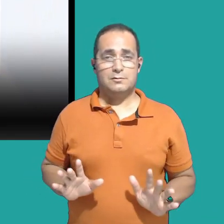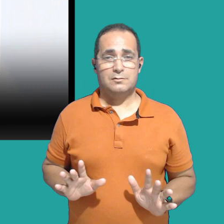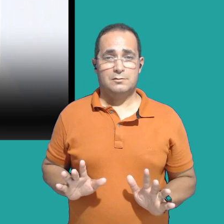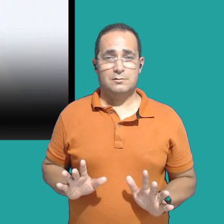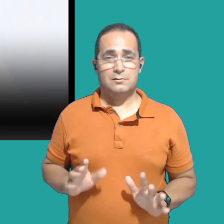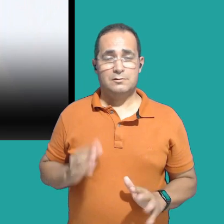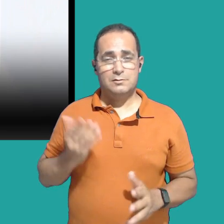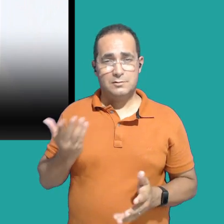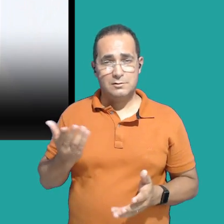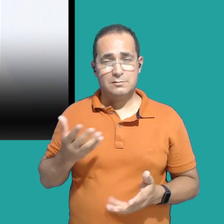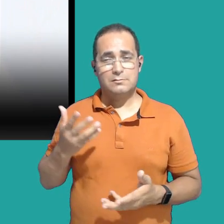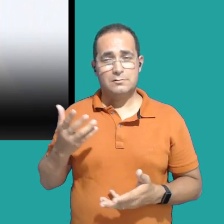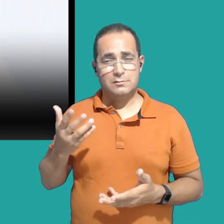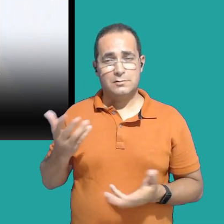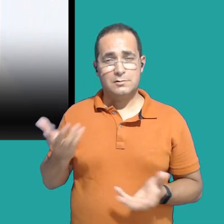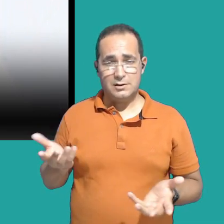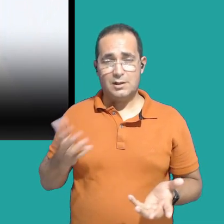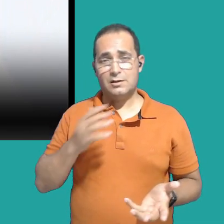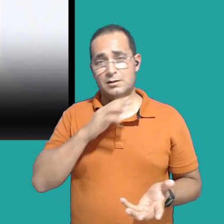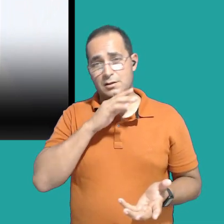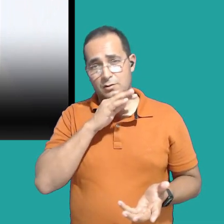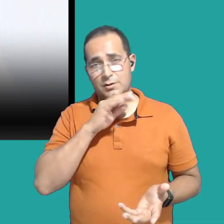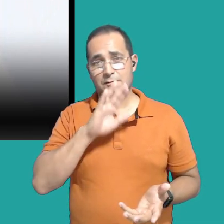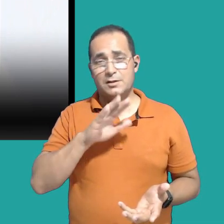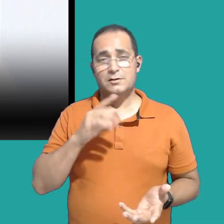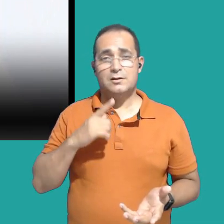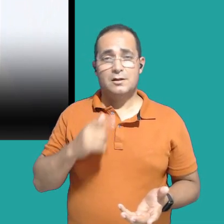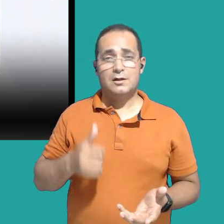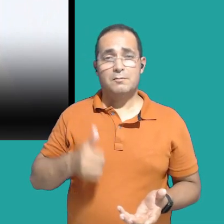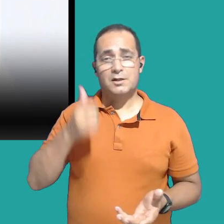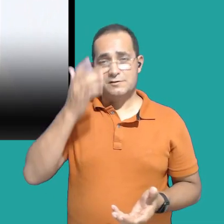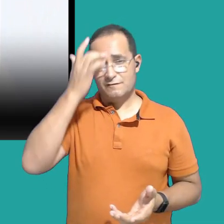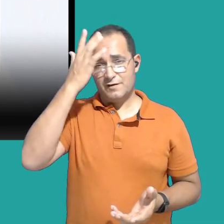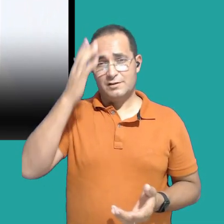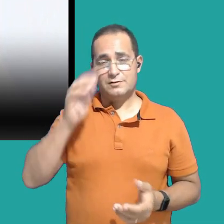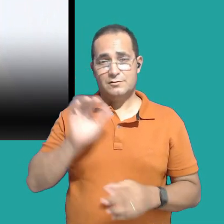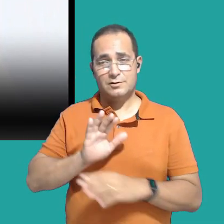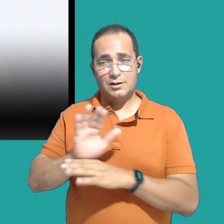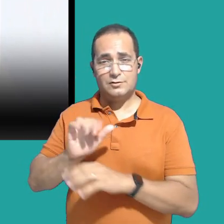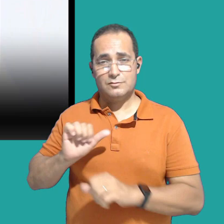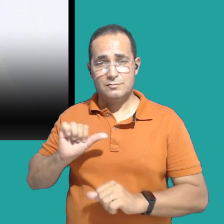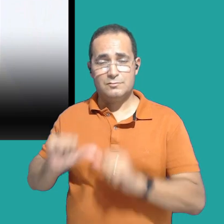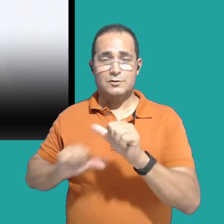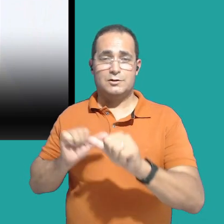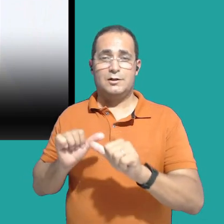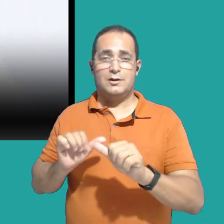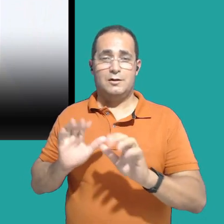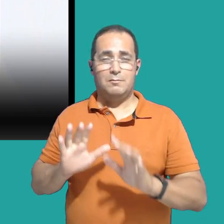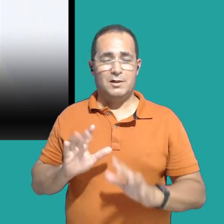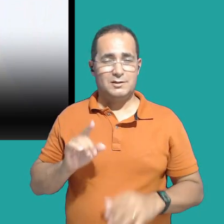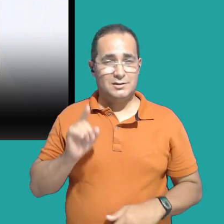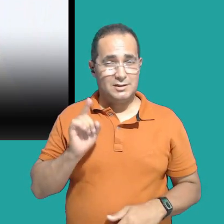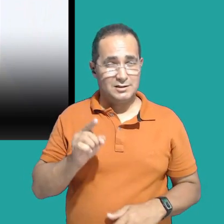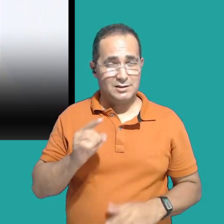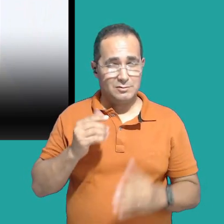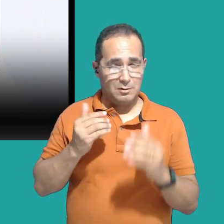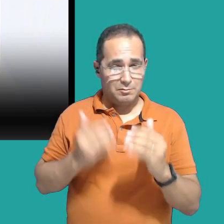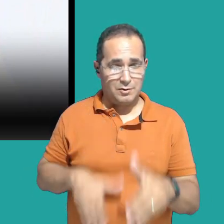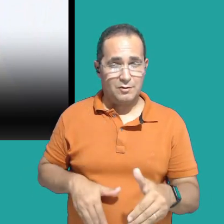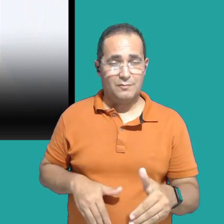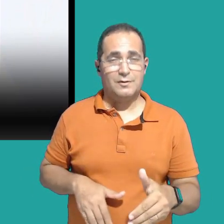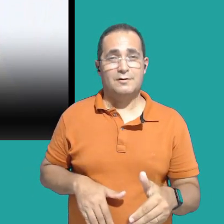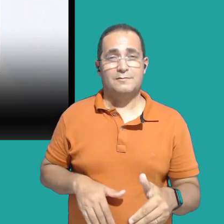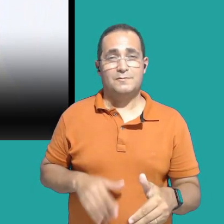que eu percebi, né? Então, assim, esse tipo de situação eu acho que é ruim, mas é um pouco mais fácil de se contornar. Agora,